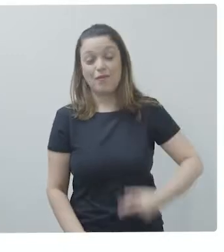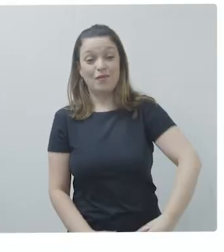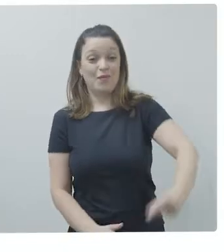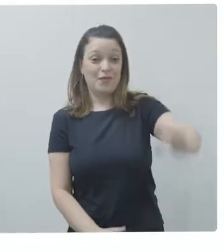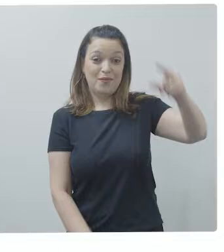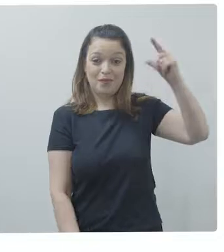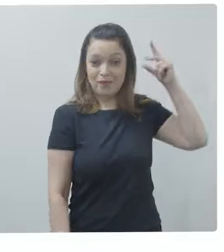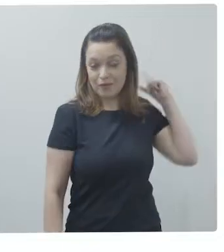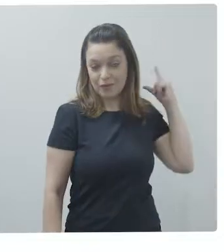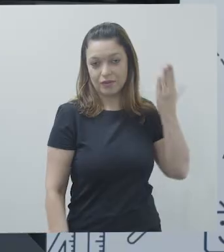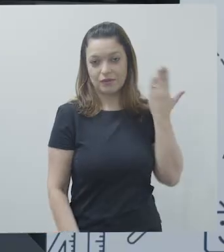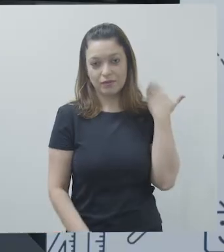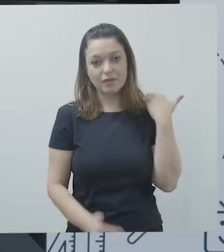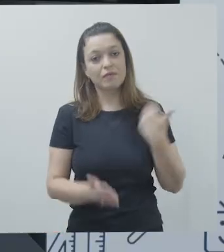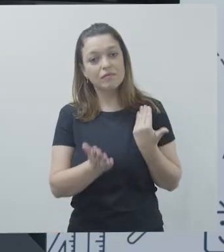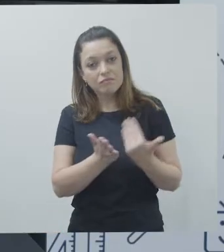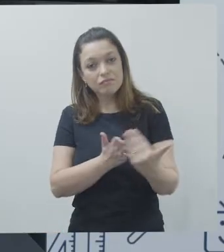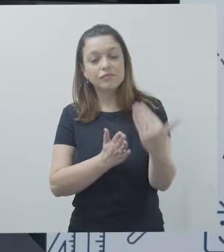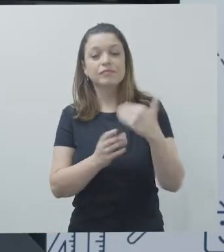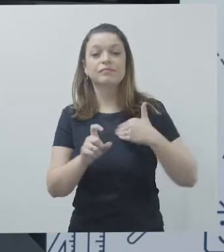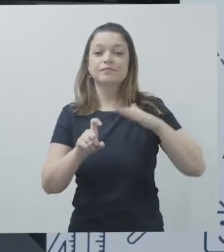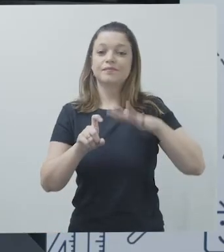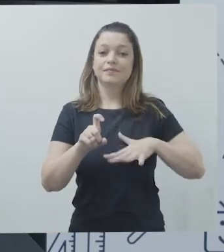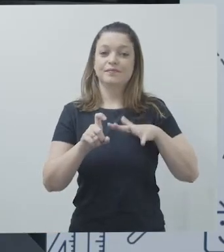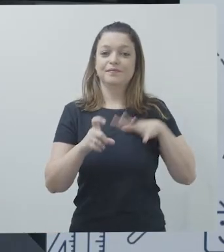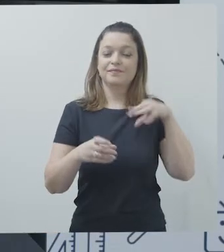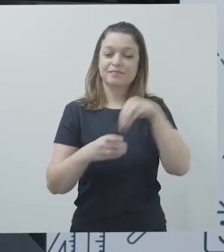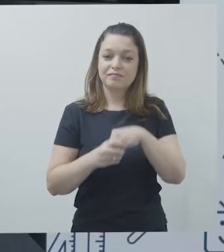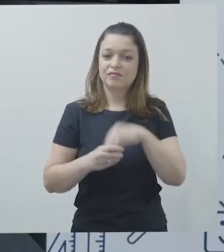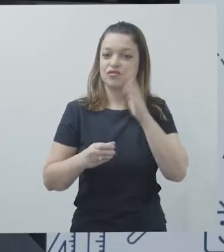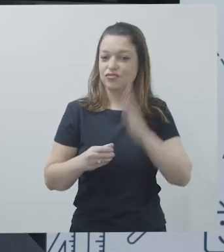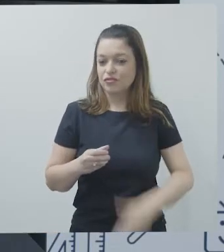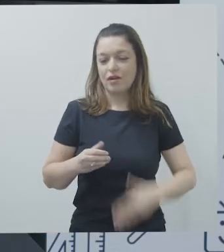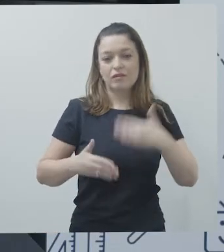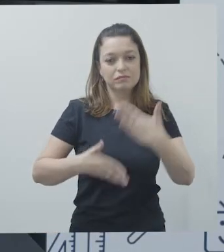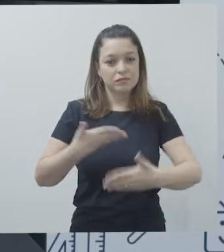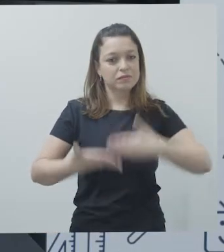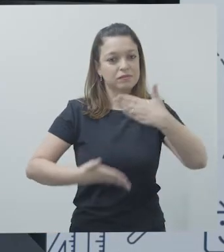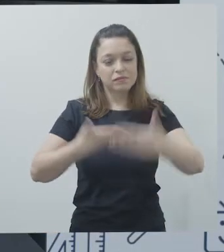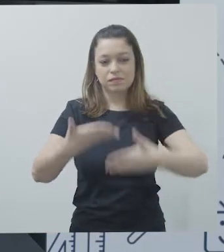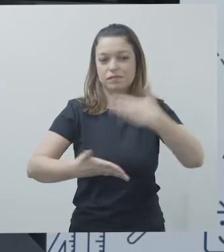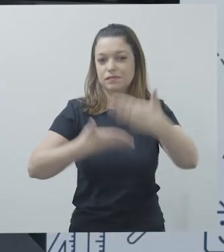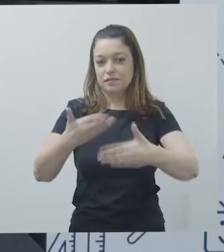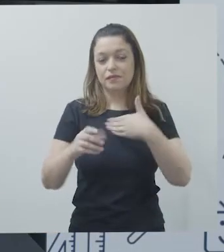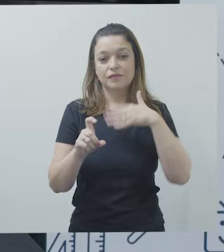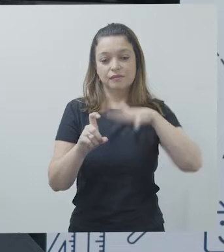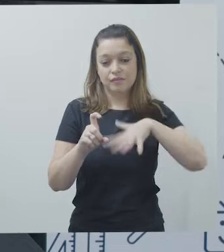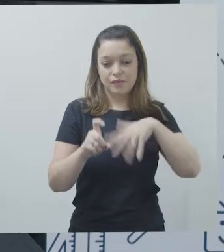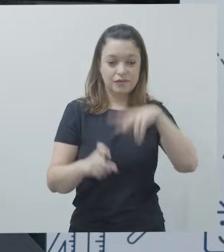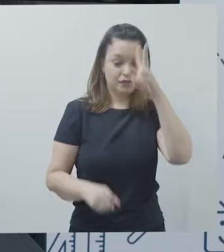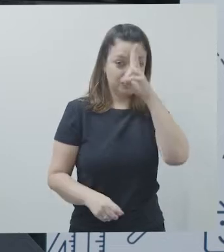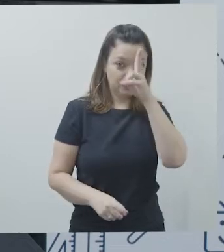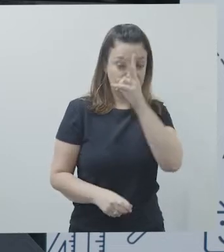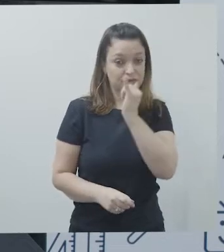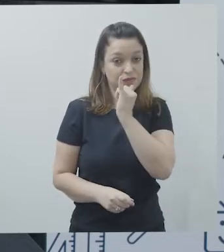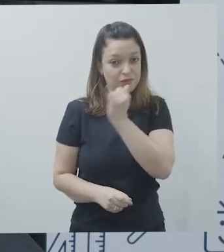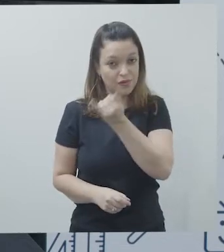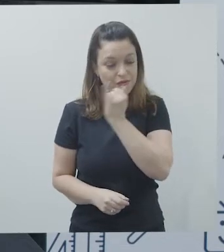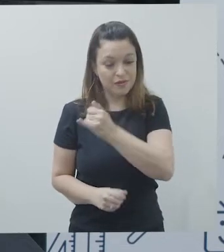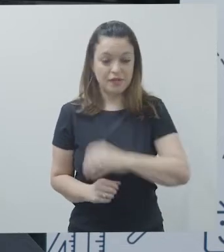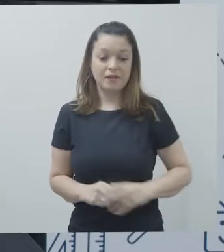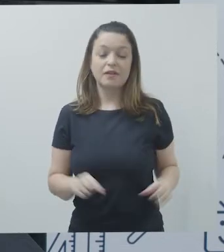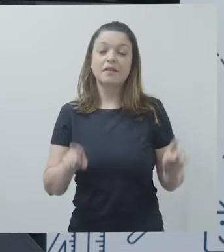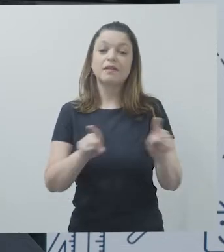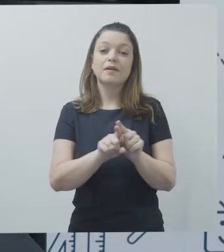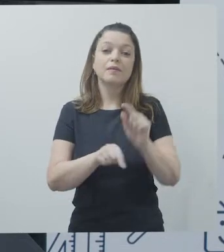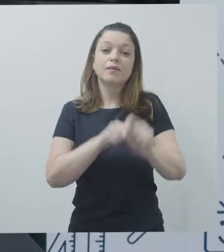muito tempo que esses mitos estão já rolando aí pela sociedade, vão sendo contados. E ele é